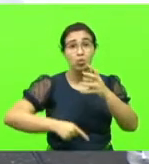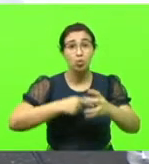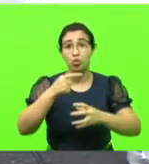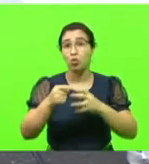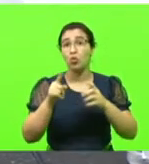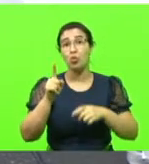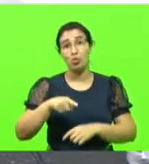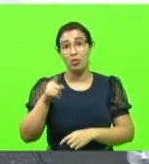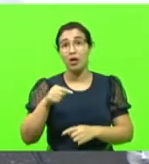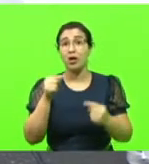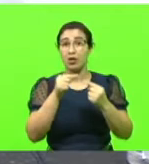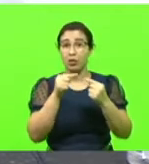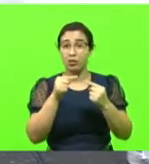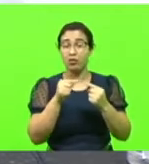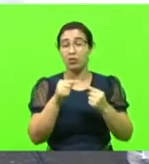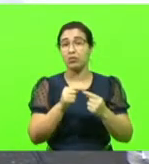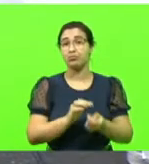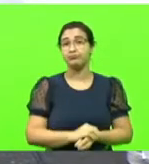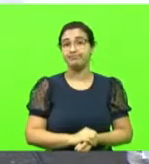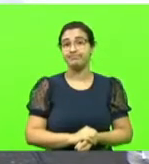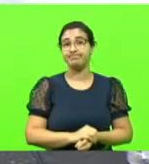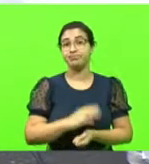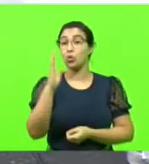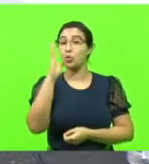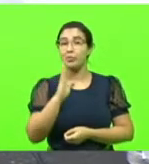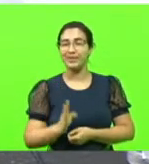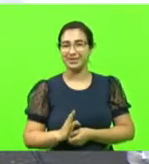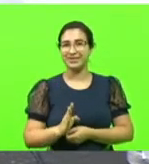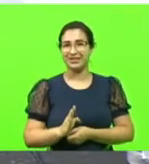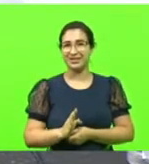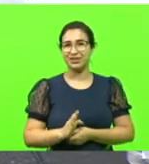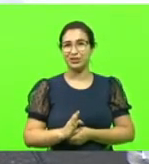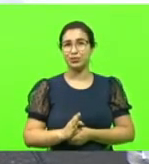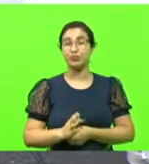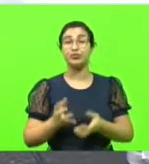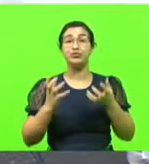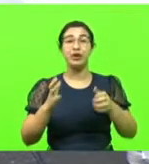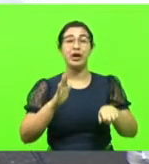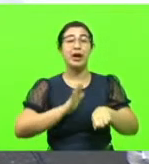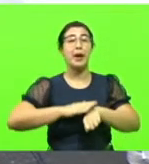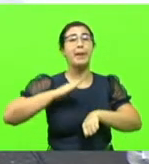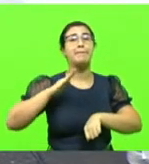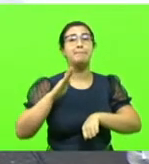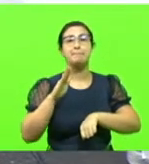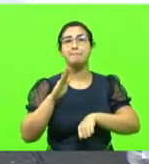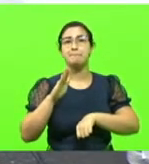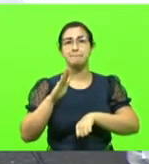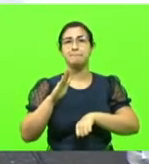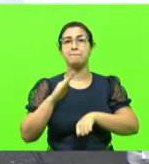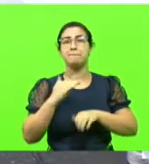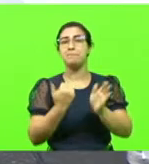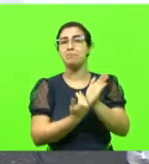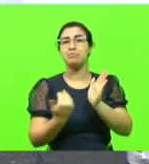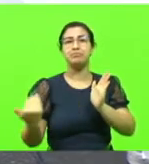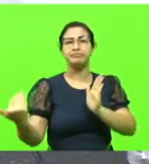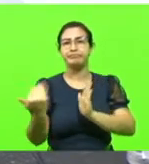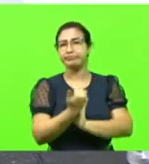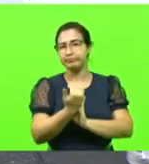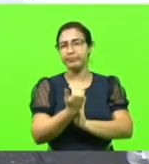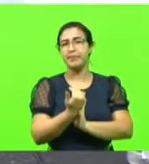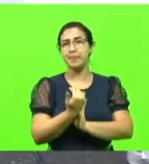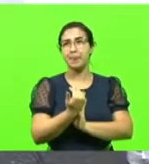todo. Nós queremos, os brasileiros, ser mais, aqui foi dito como